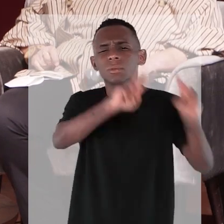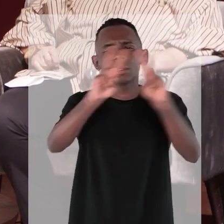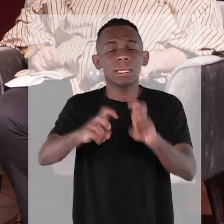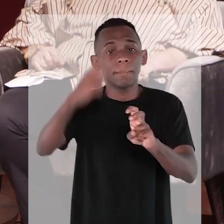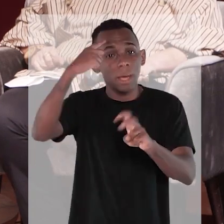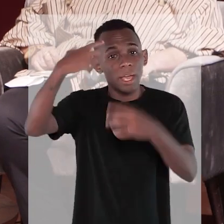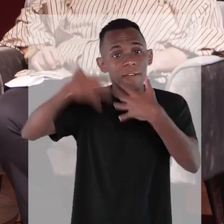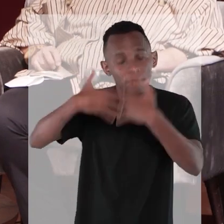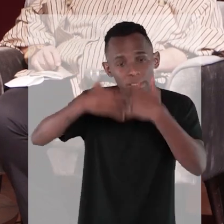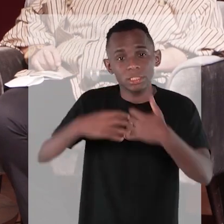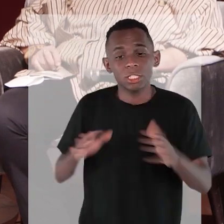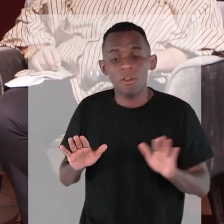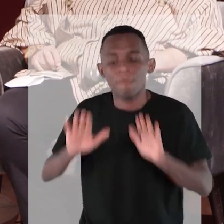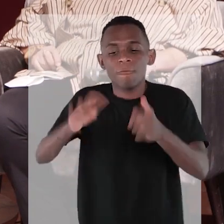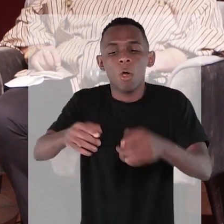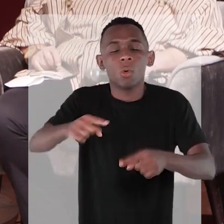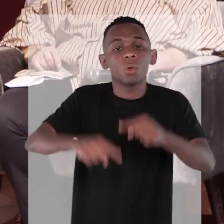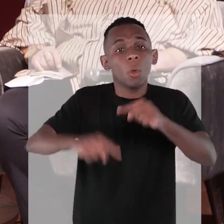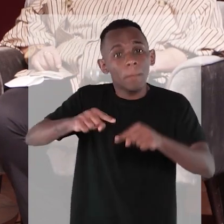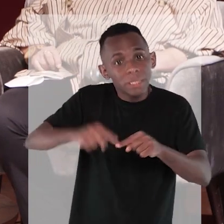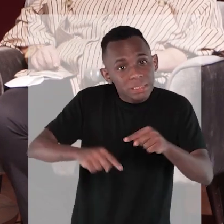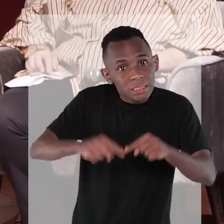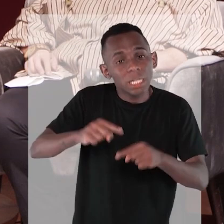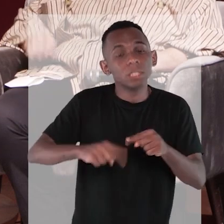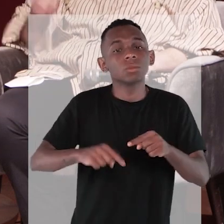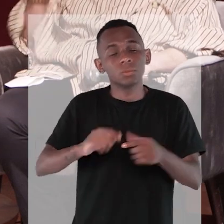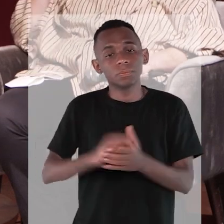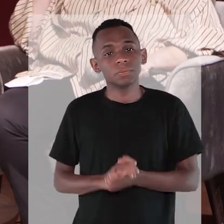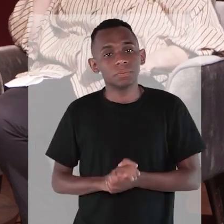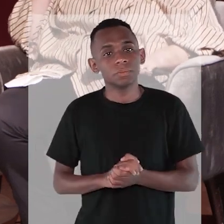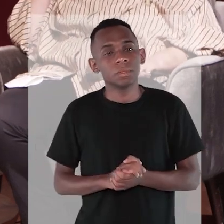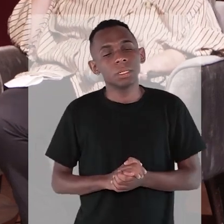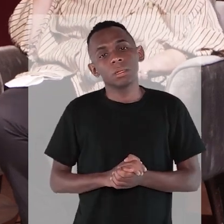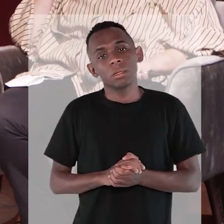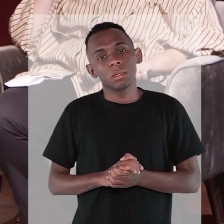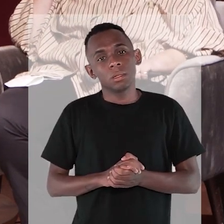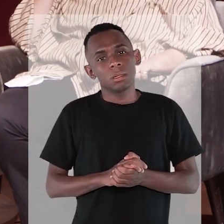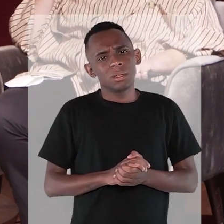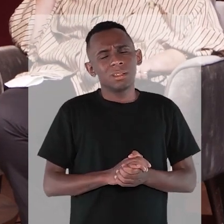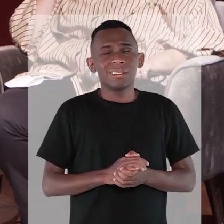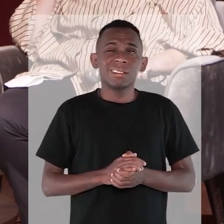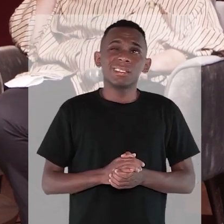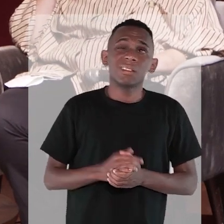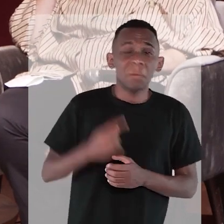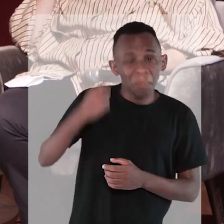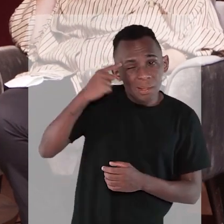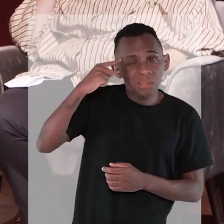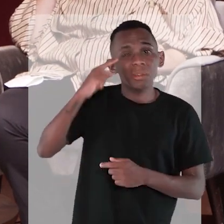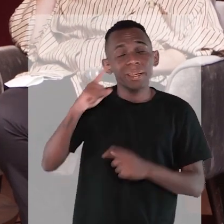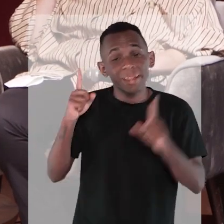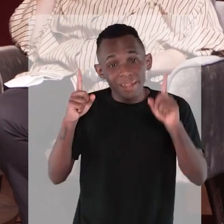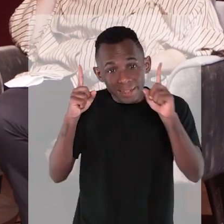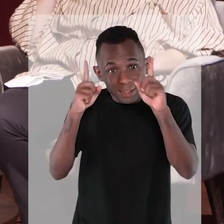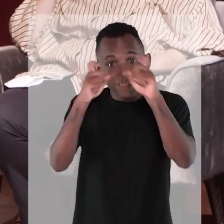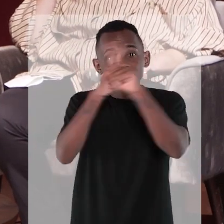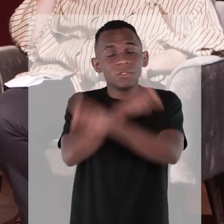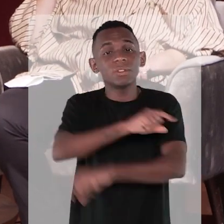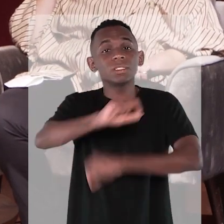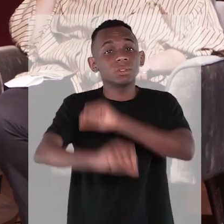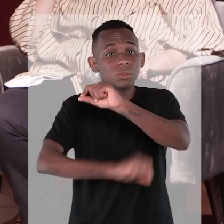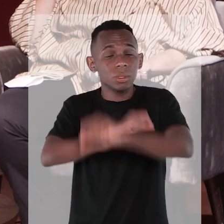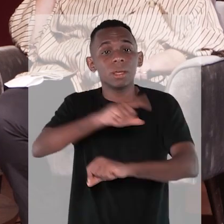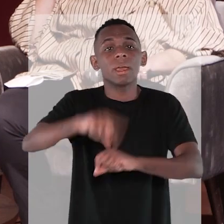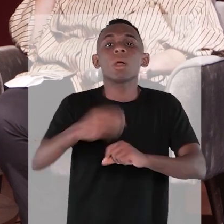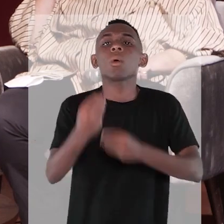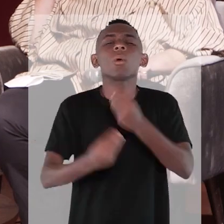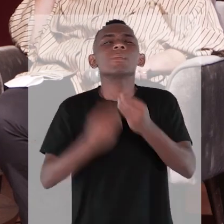objeto. Né, objeto que nos pareceu, digamos assim, difícil de ser contestado, que é o grau de destruição que